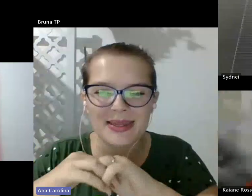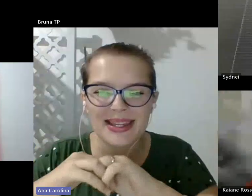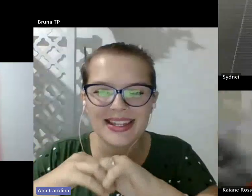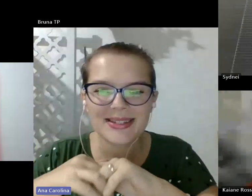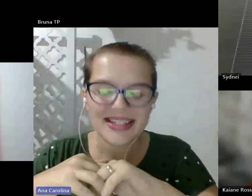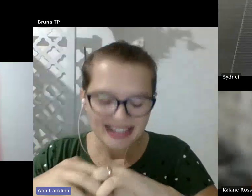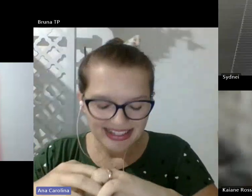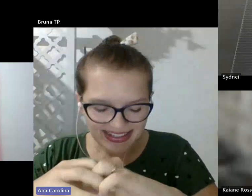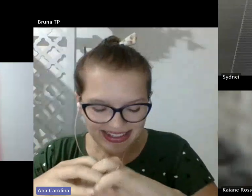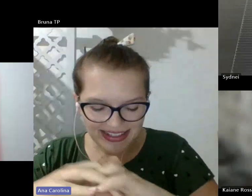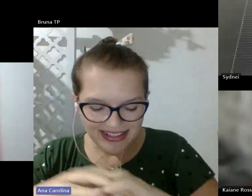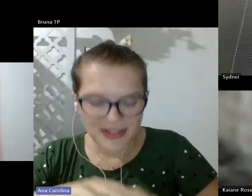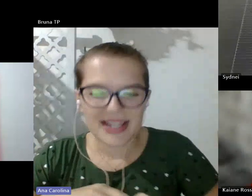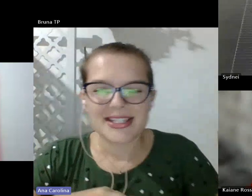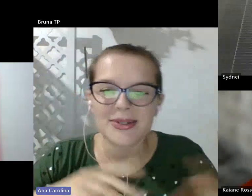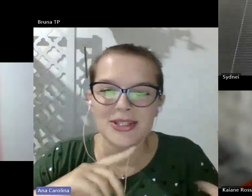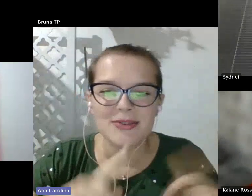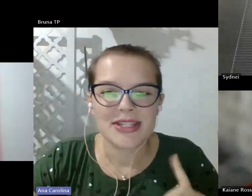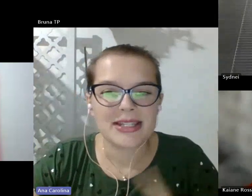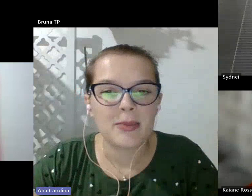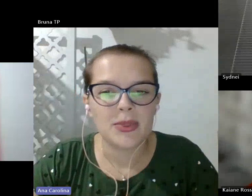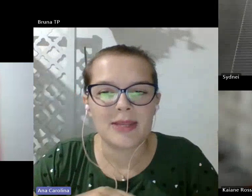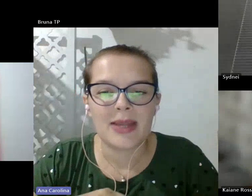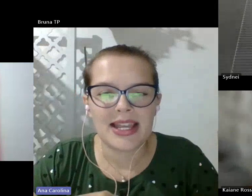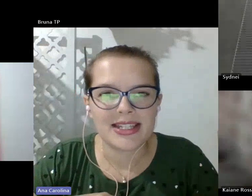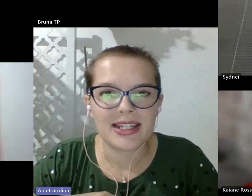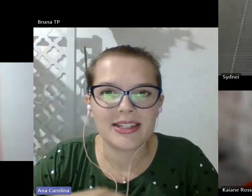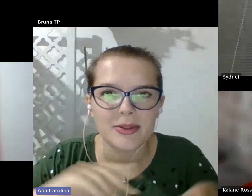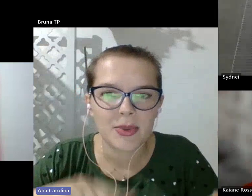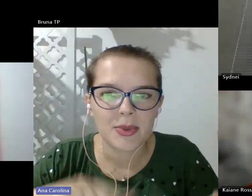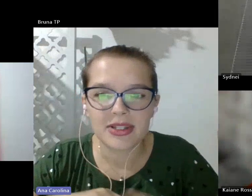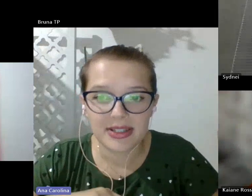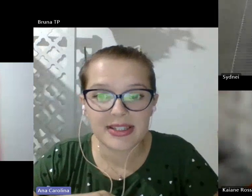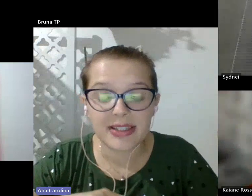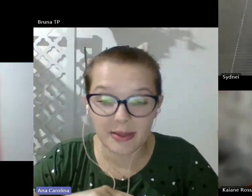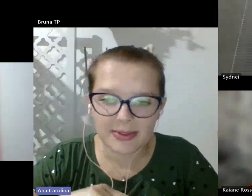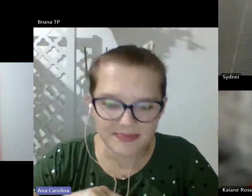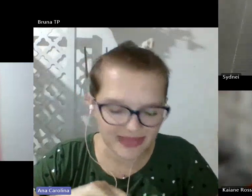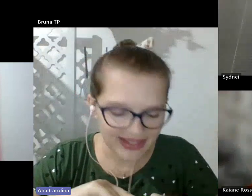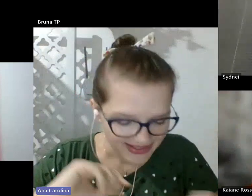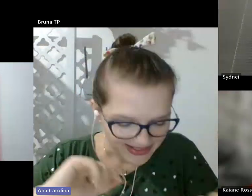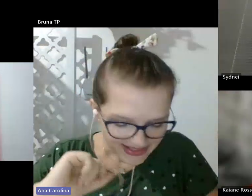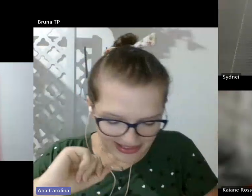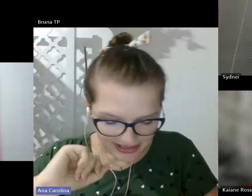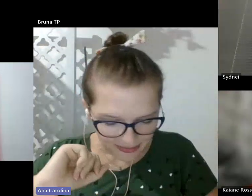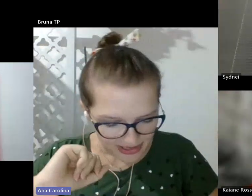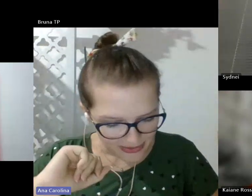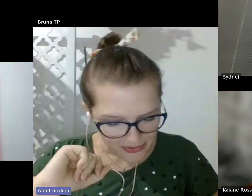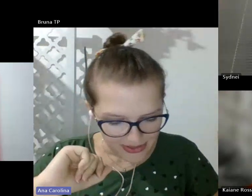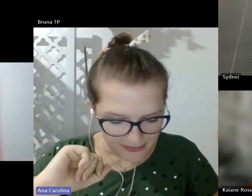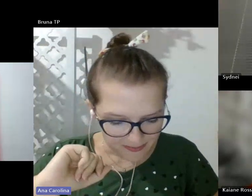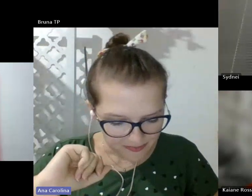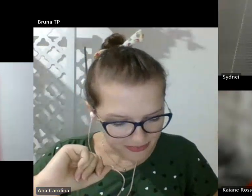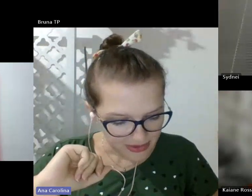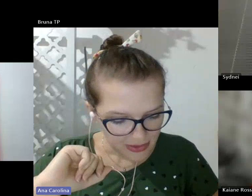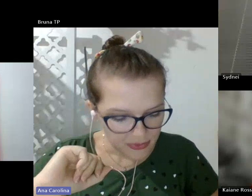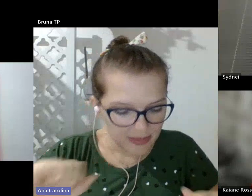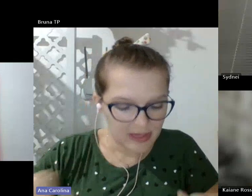empenho também e dedicação de a gente fazer essa ponte, essa palestra, que é tão importante esse tema, né, para